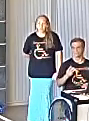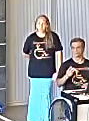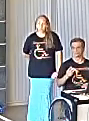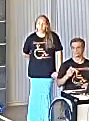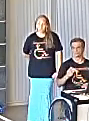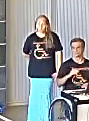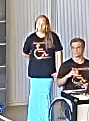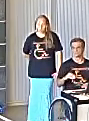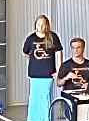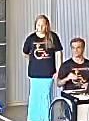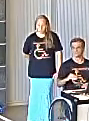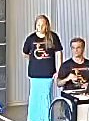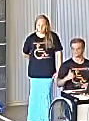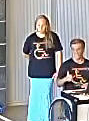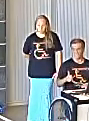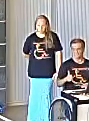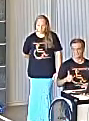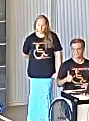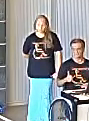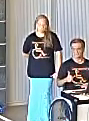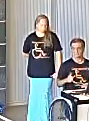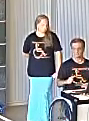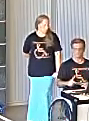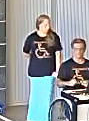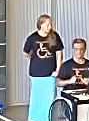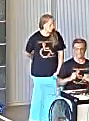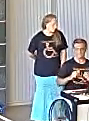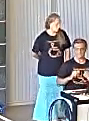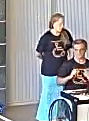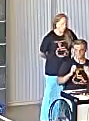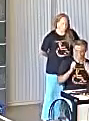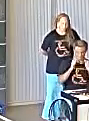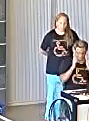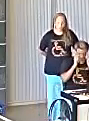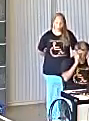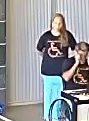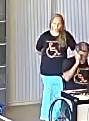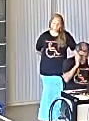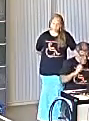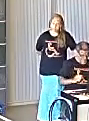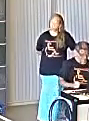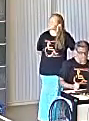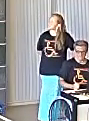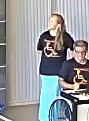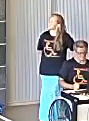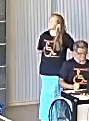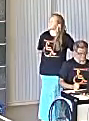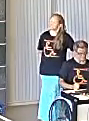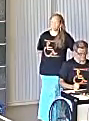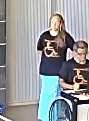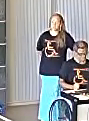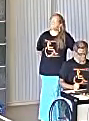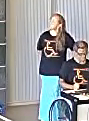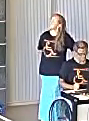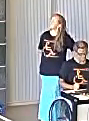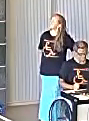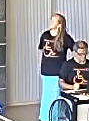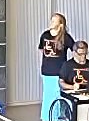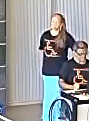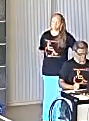equipamento é desconfortante né constrangedor eu mesmo já testei essa cadeira de